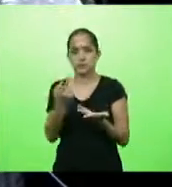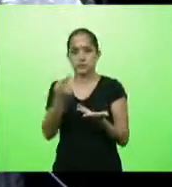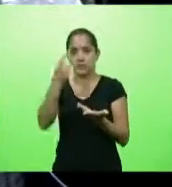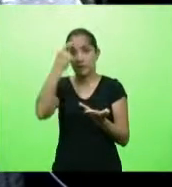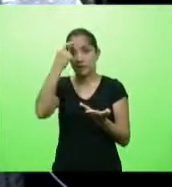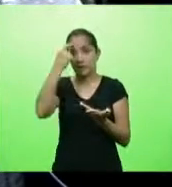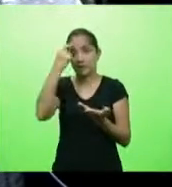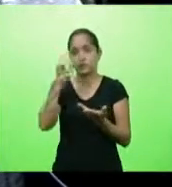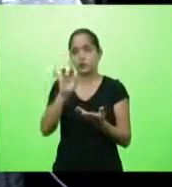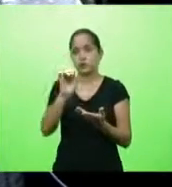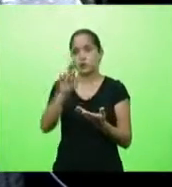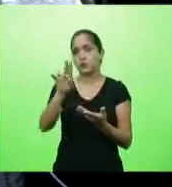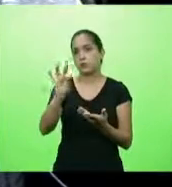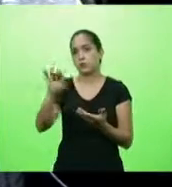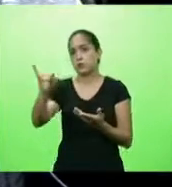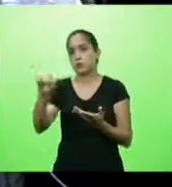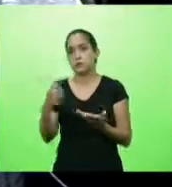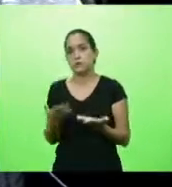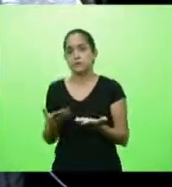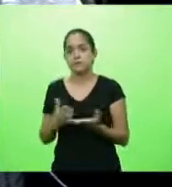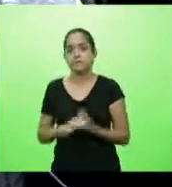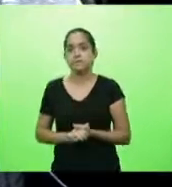UTIs. Obrigado, presidente.